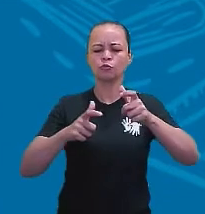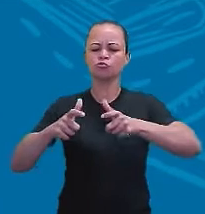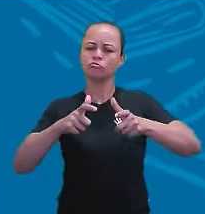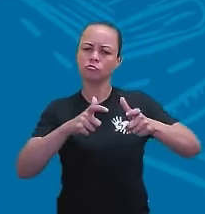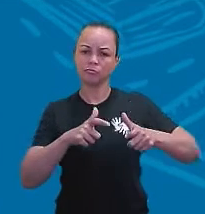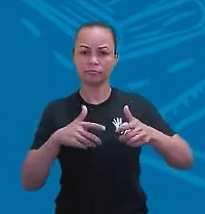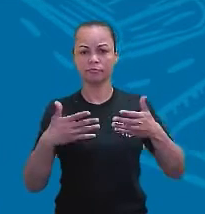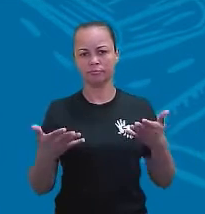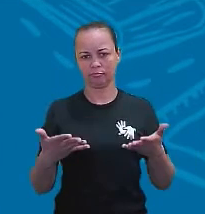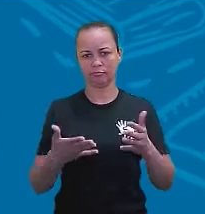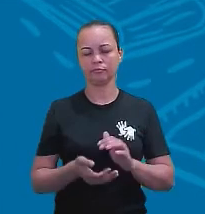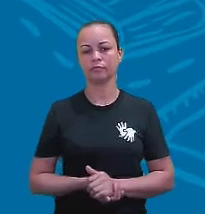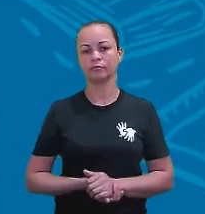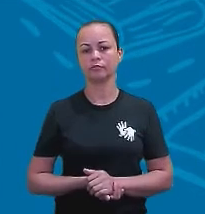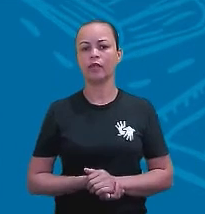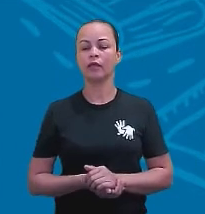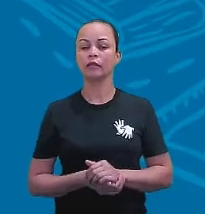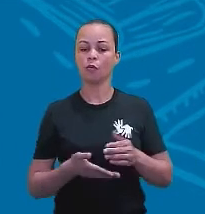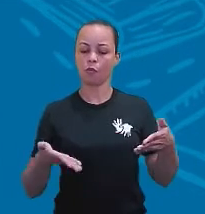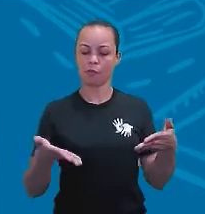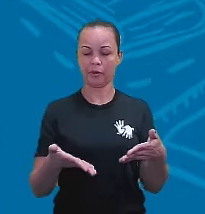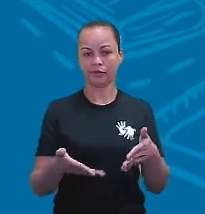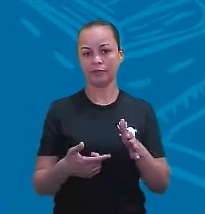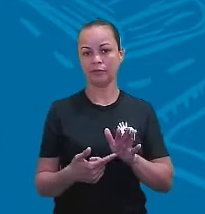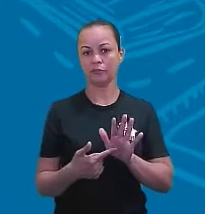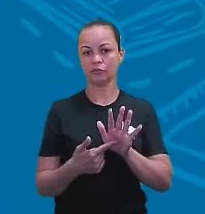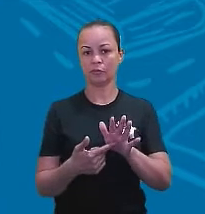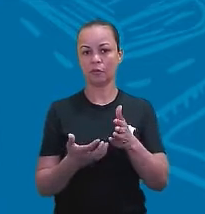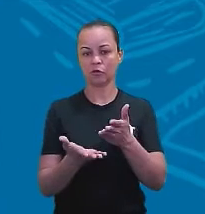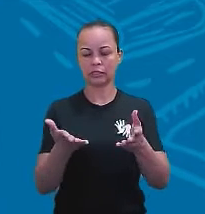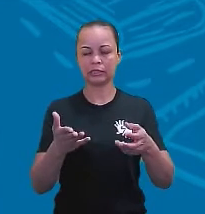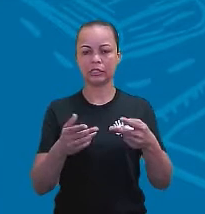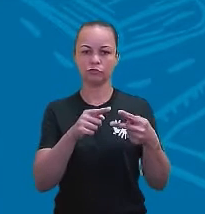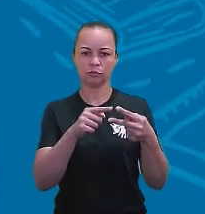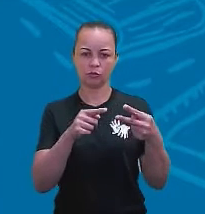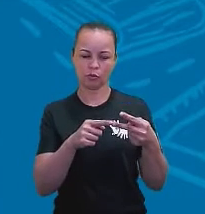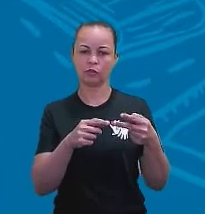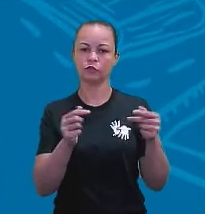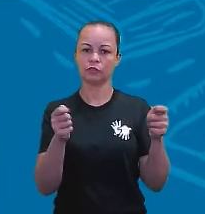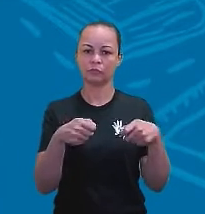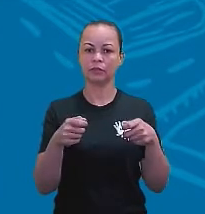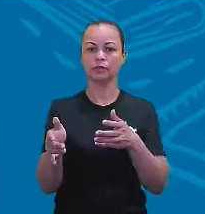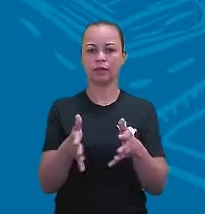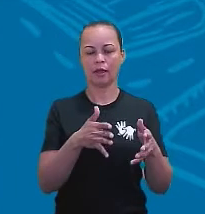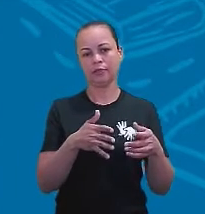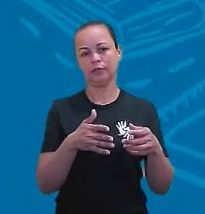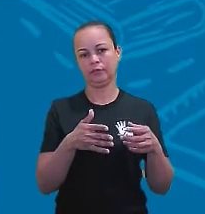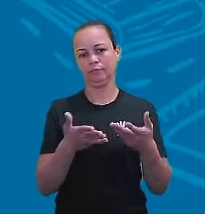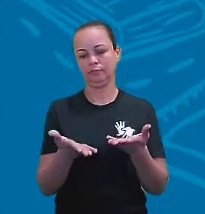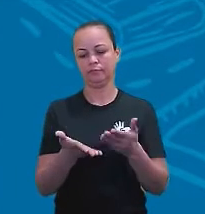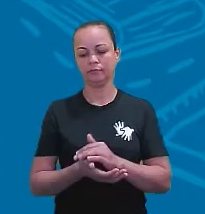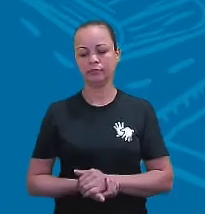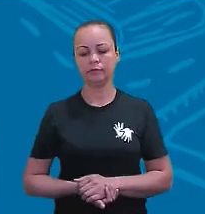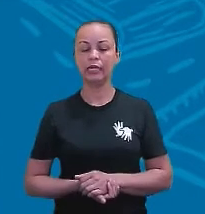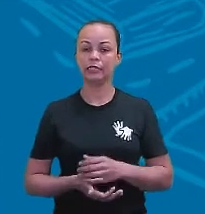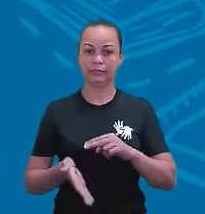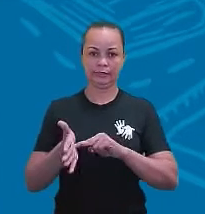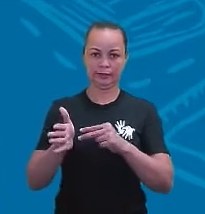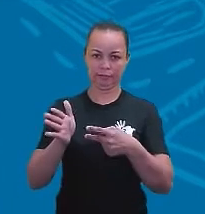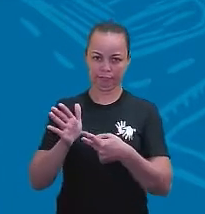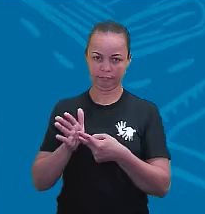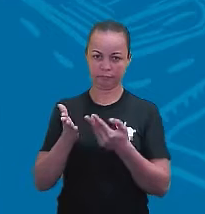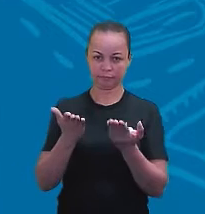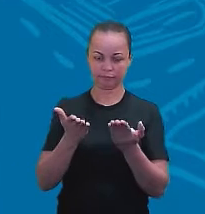lugar. Então, como presente, a gente tem o verbo to be nessas duas possibilidades aí de traduções, de